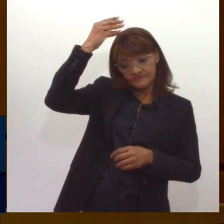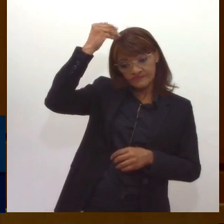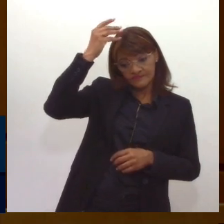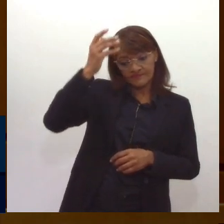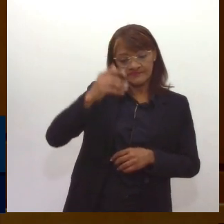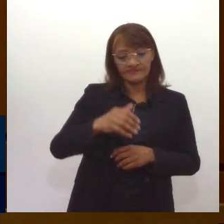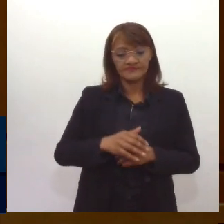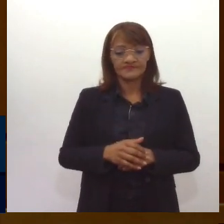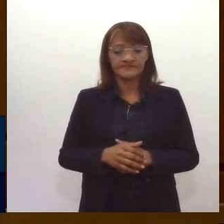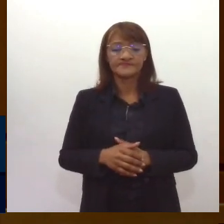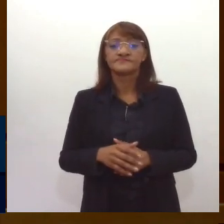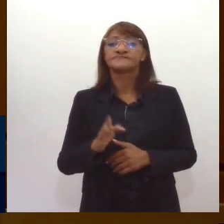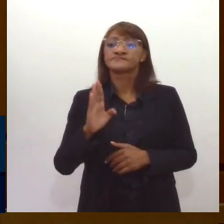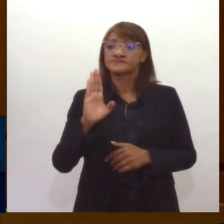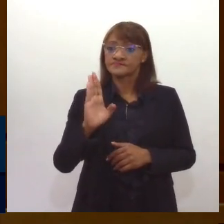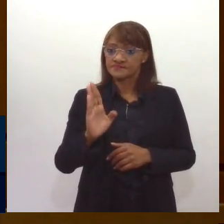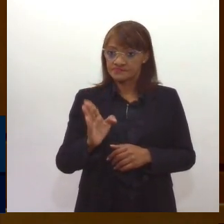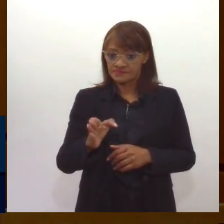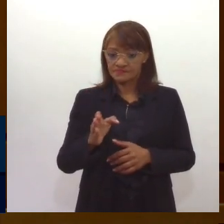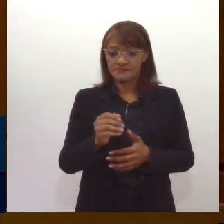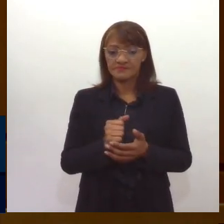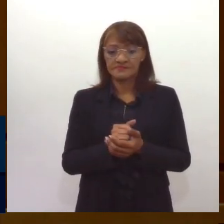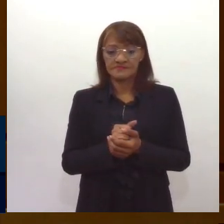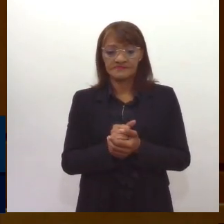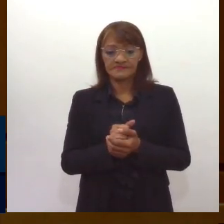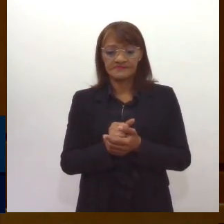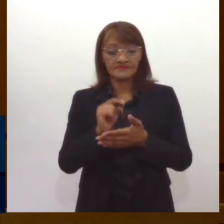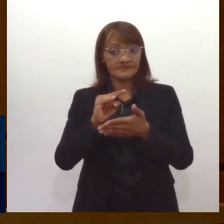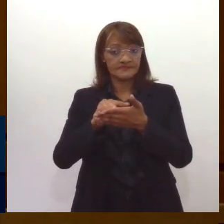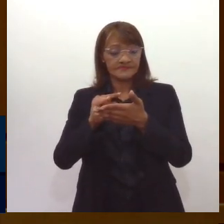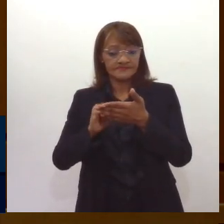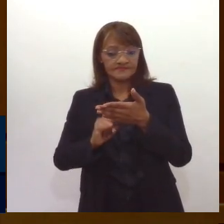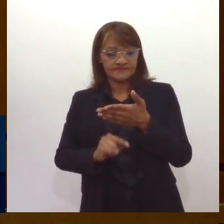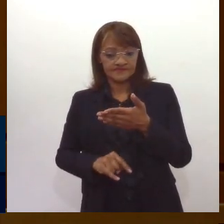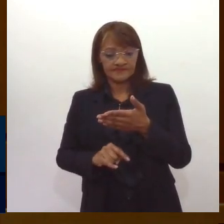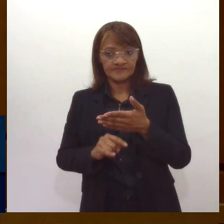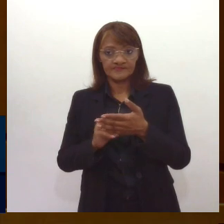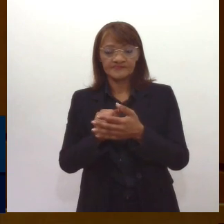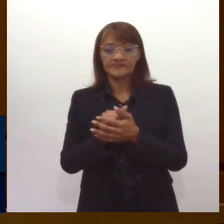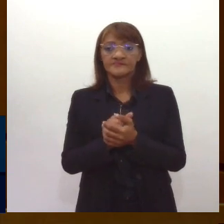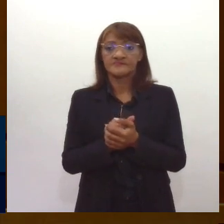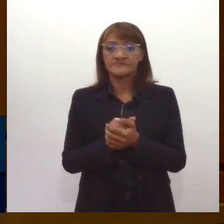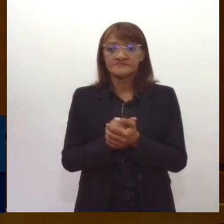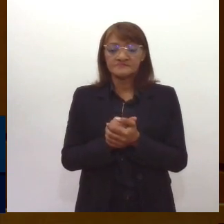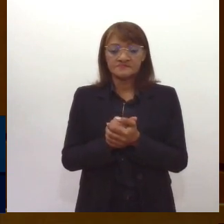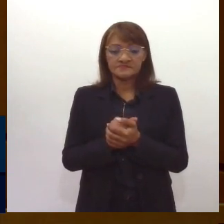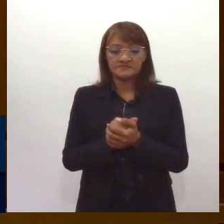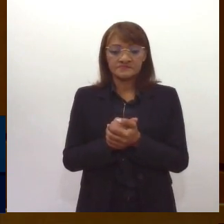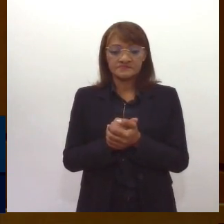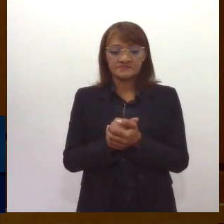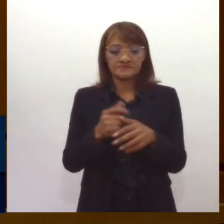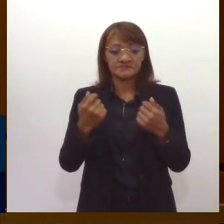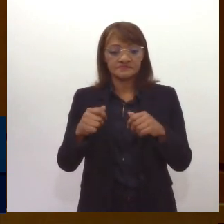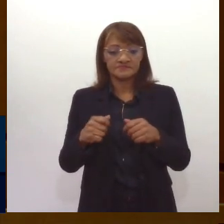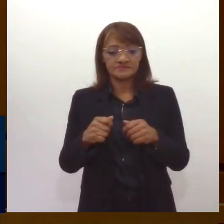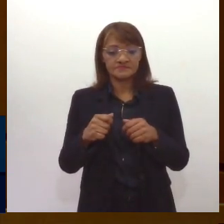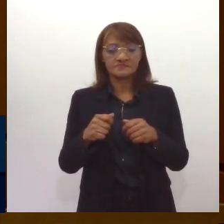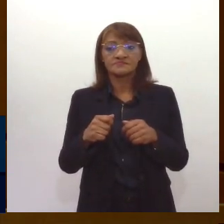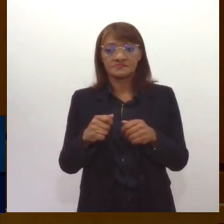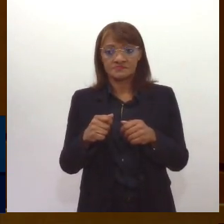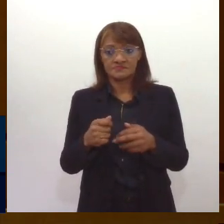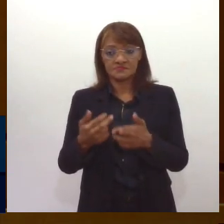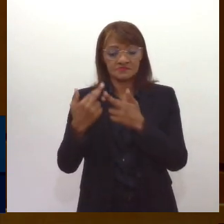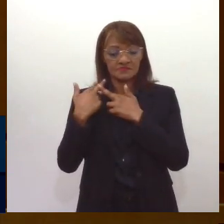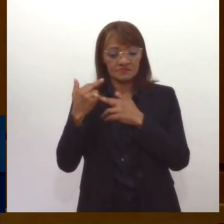execução para a reintegração desse território, como também o acréscimo